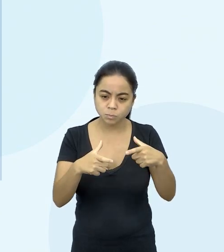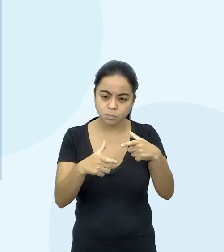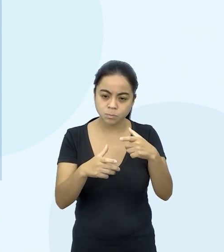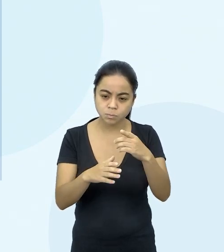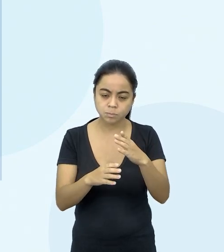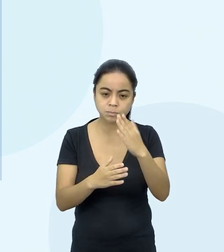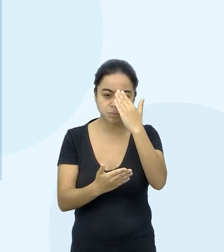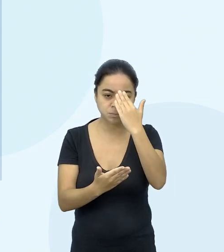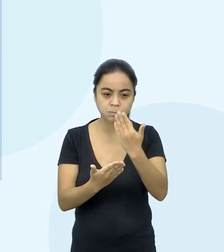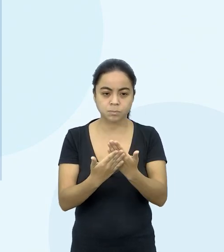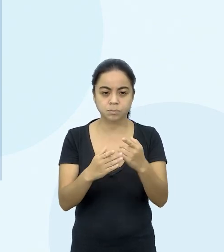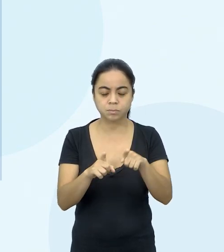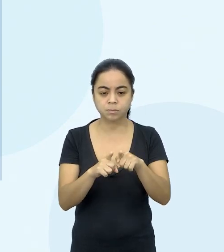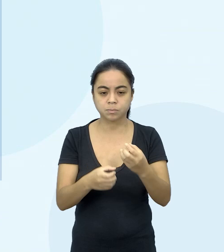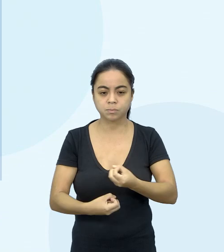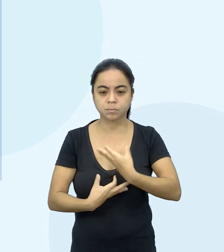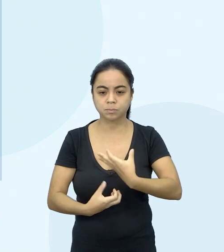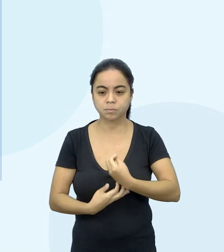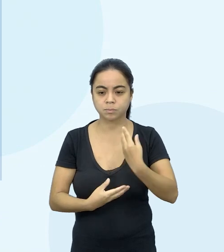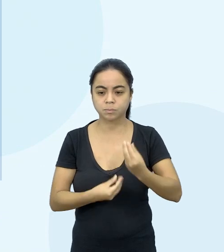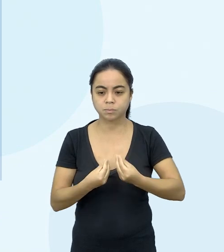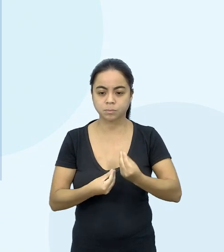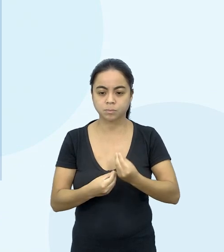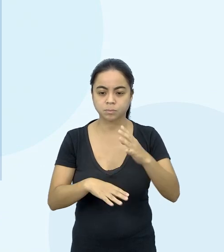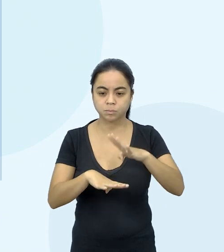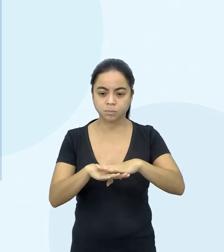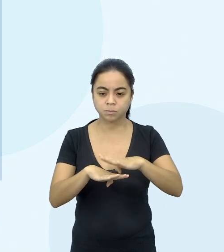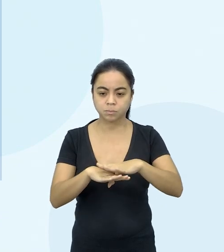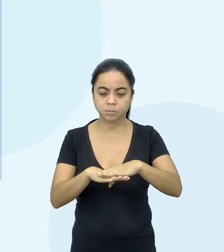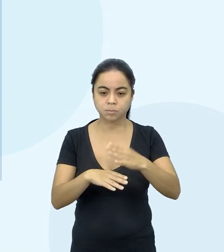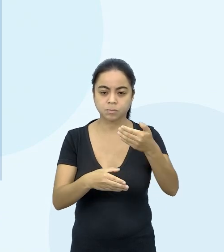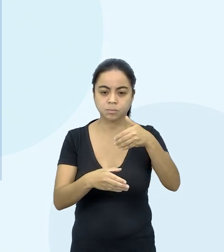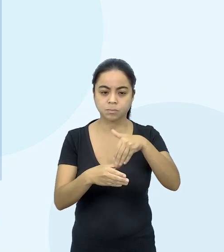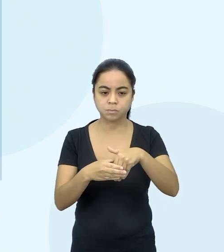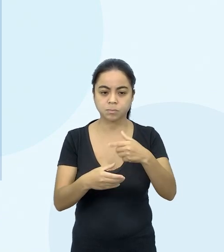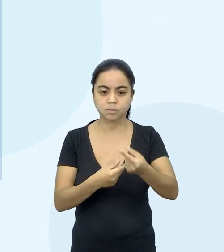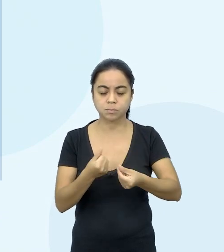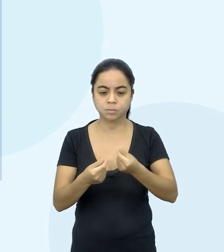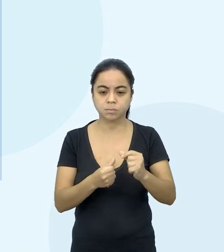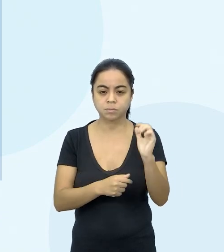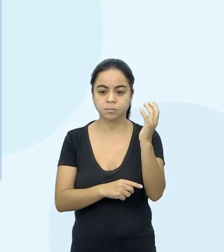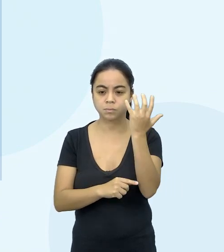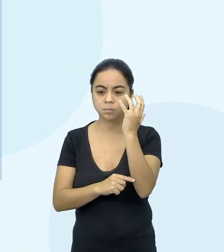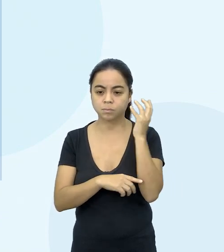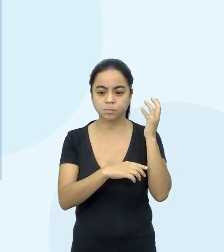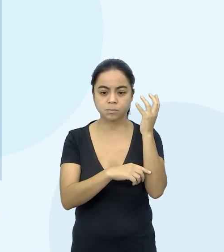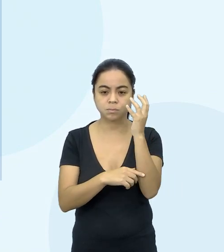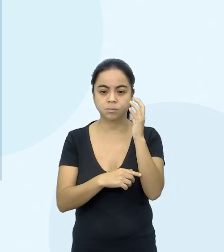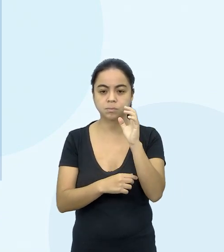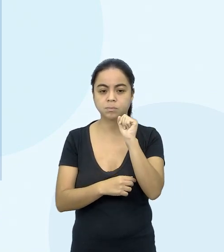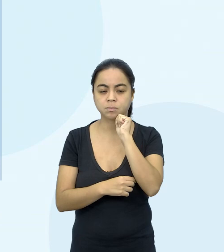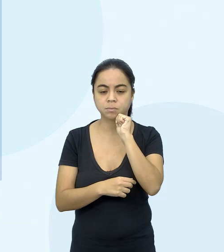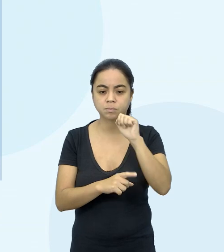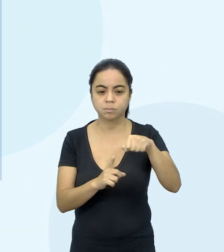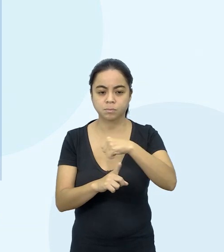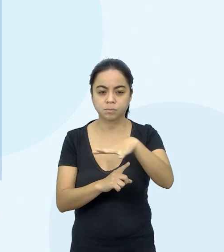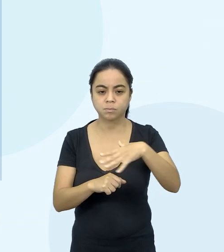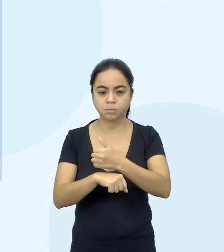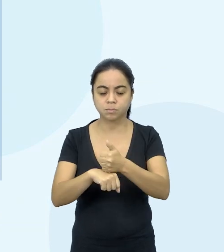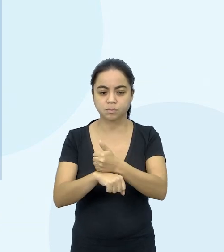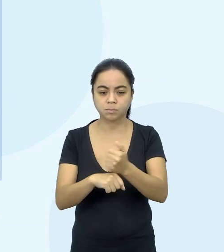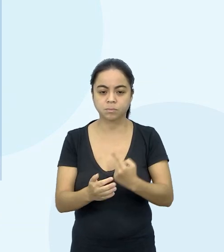confiáveis, informações sobre as contribuições da matemática na explicação de fenômenos da natureza científica, social,